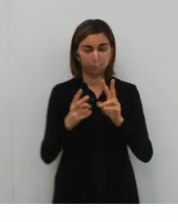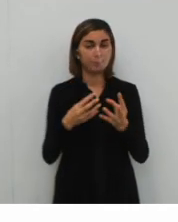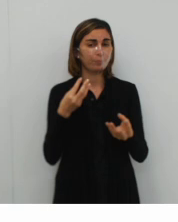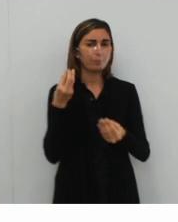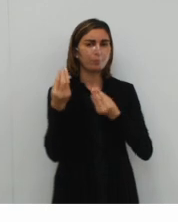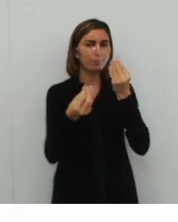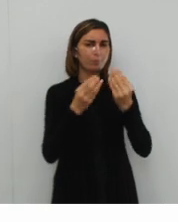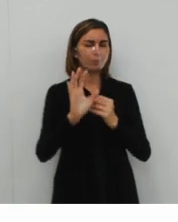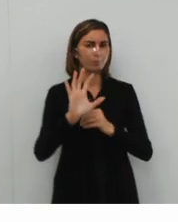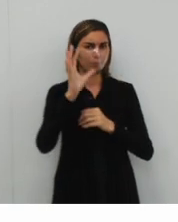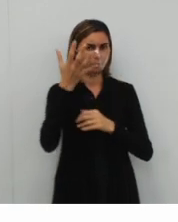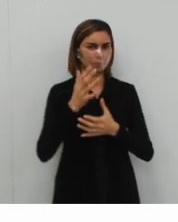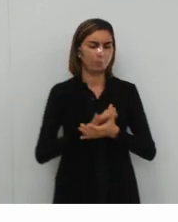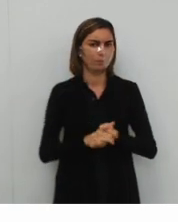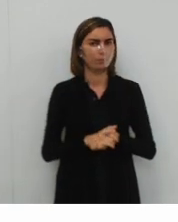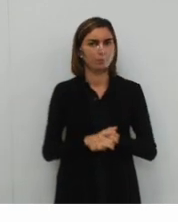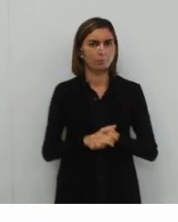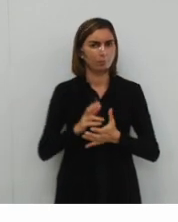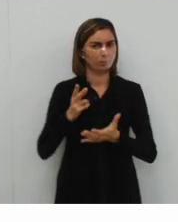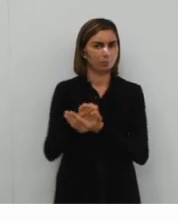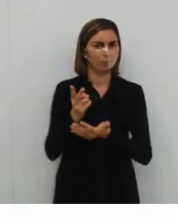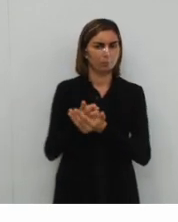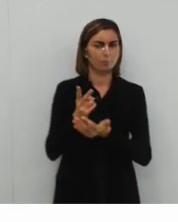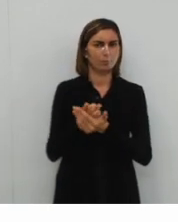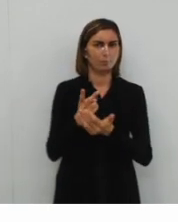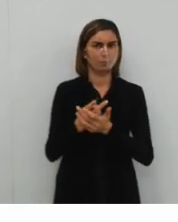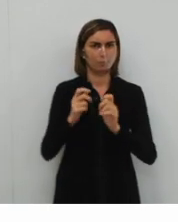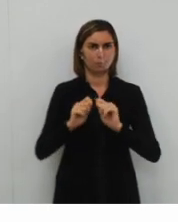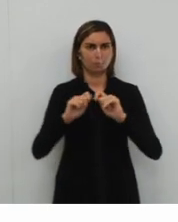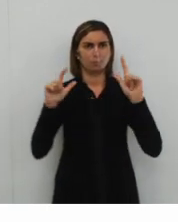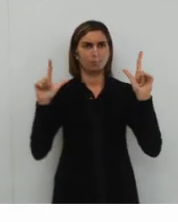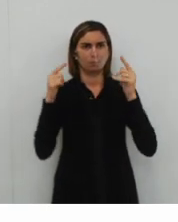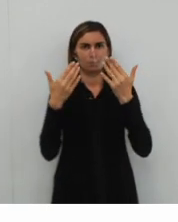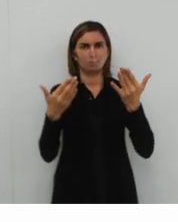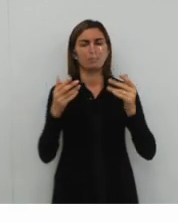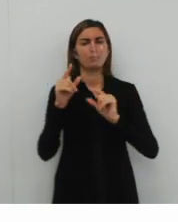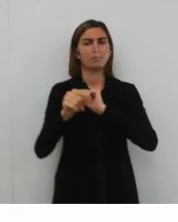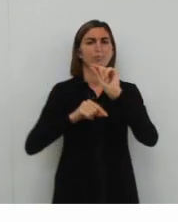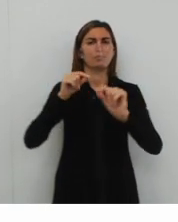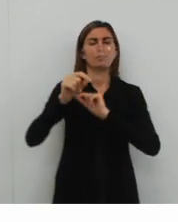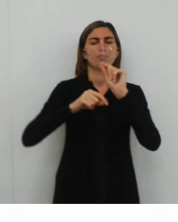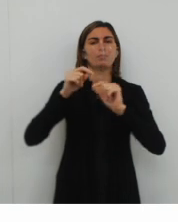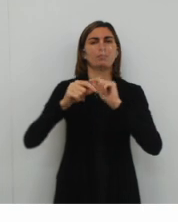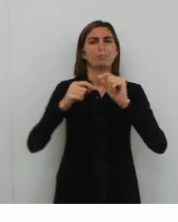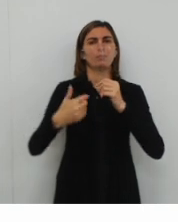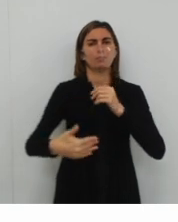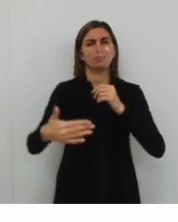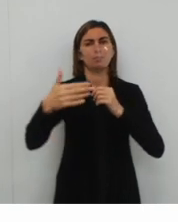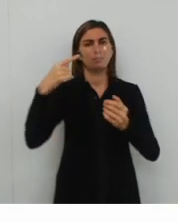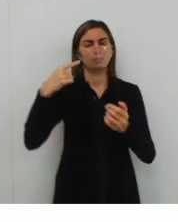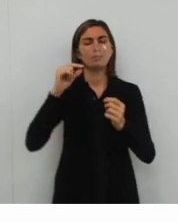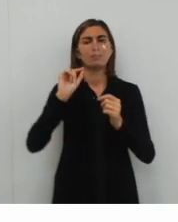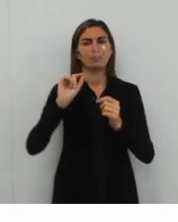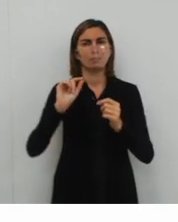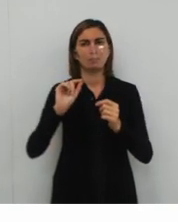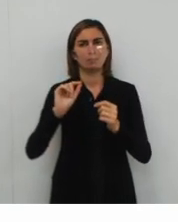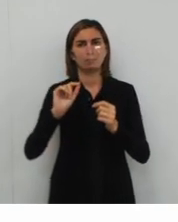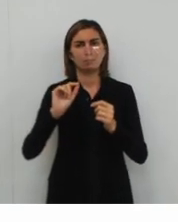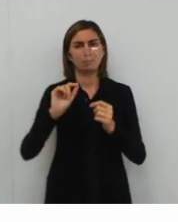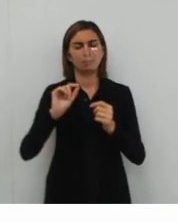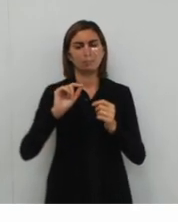é que aconteceu? Tá? Continuando aí ainda no slide, olha lá. Quem foi o Martin, né,